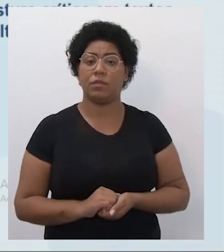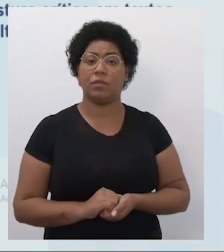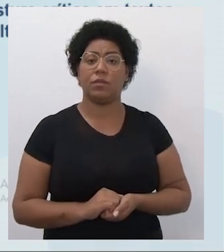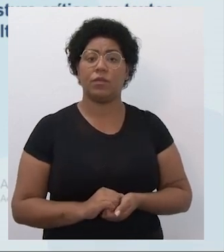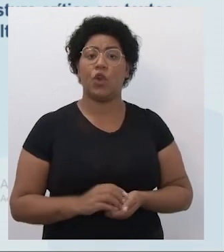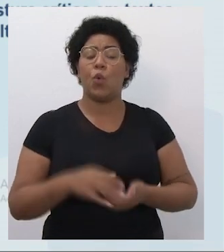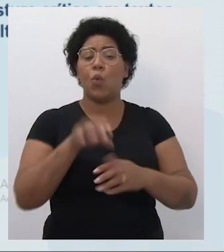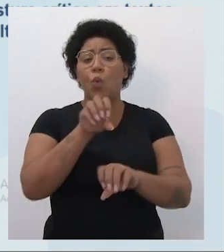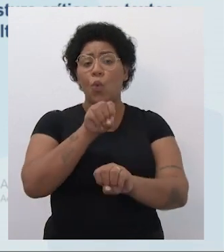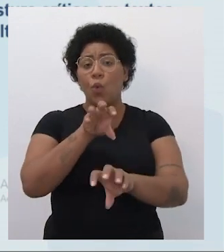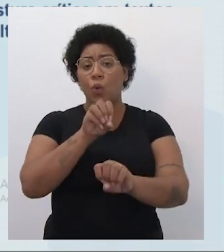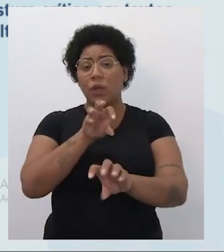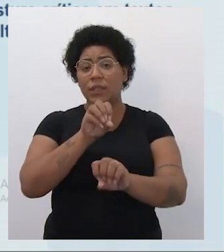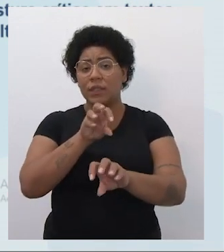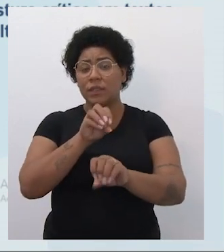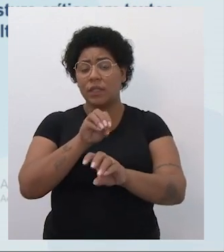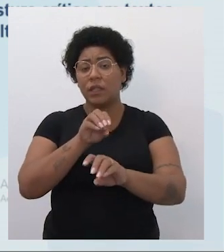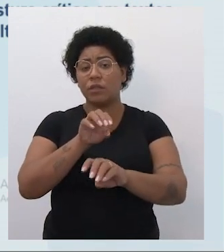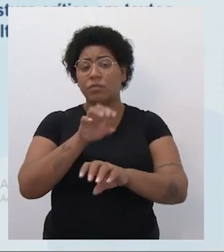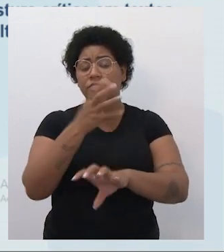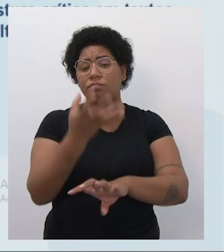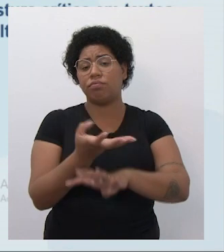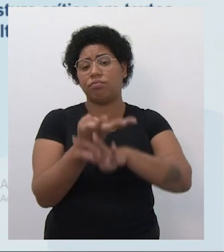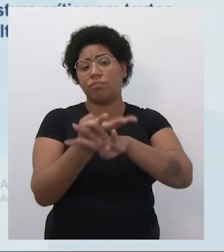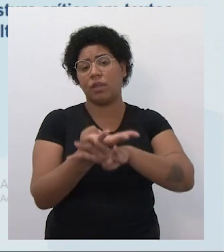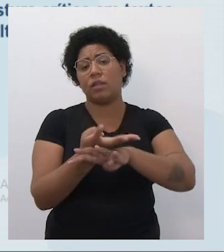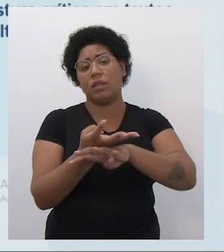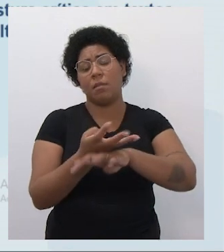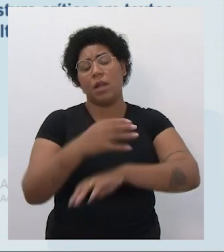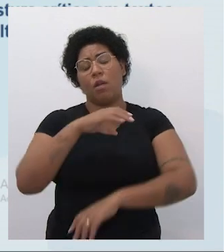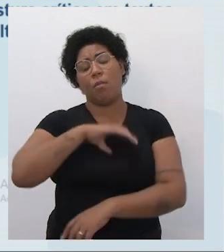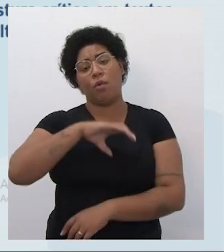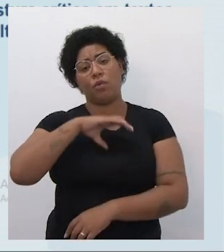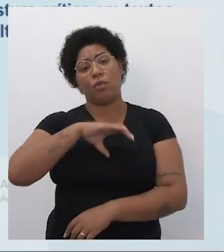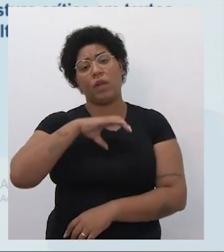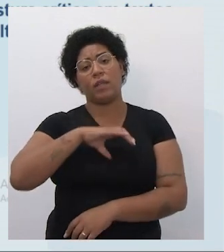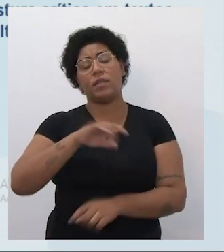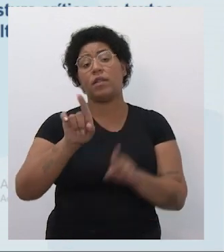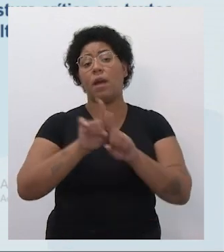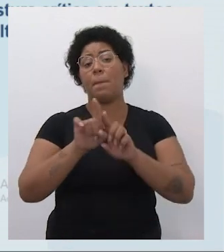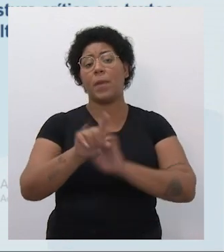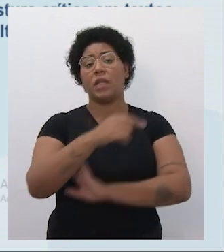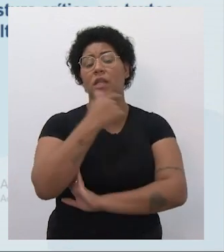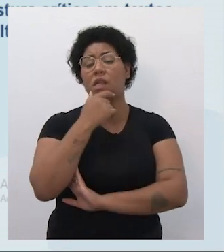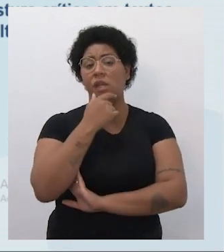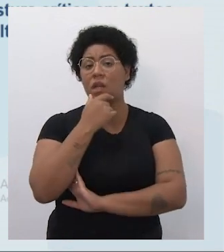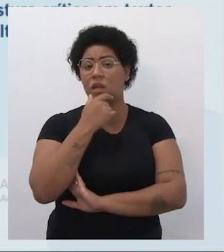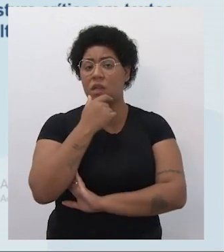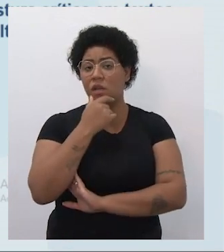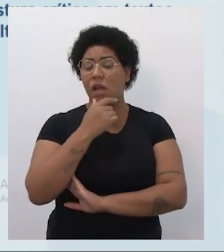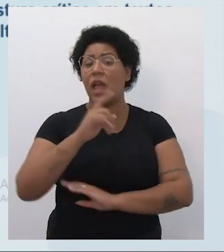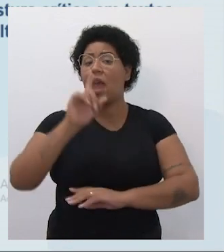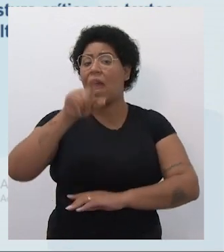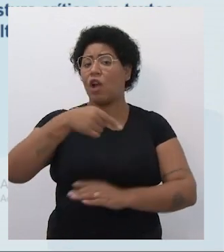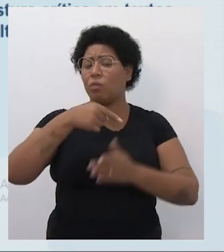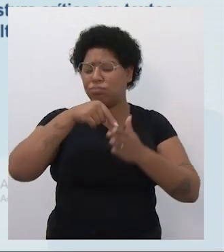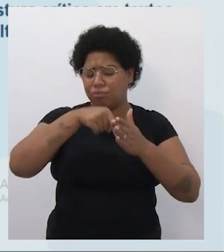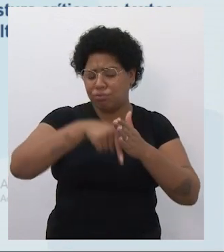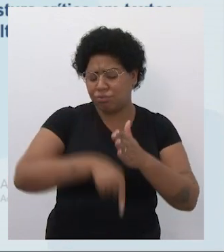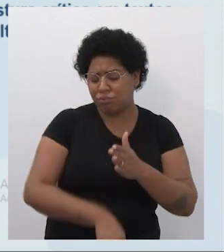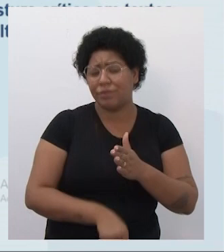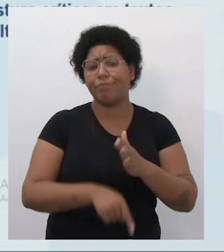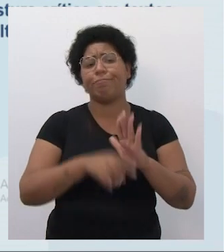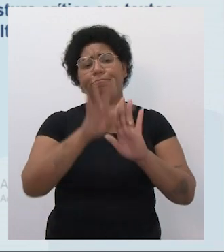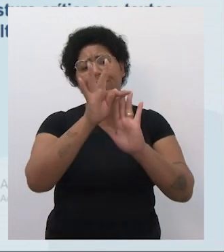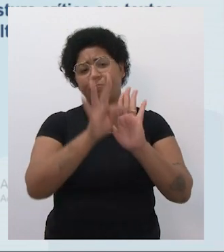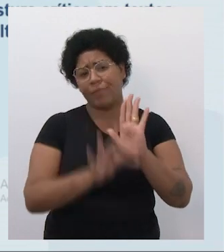o ensino, né, dos componentes curriculares de língua portuguesa e em língua inglesa exploram muito as condições de produção e recepção de